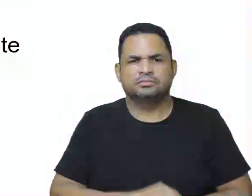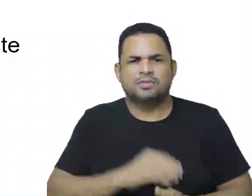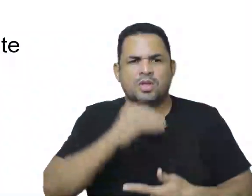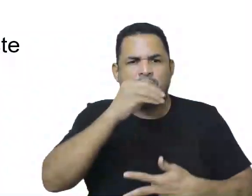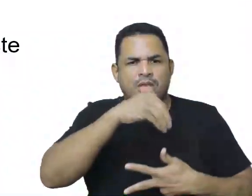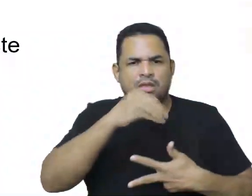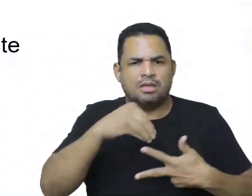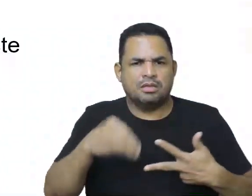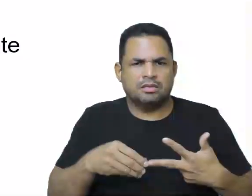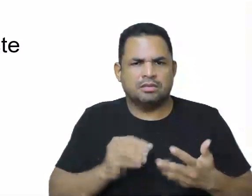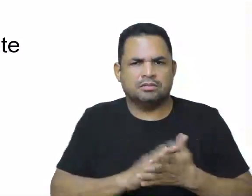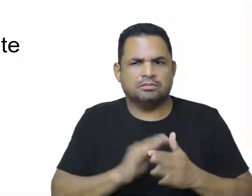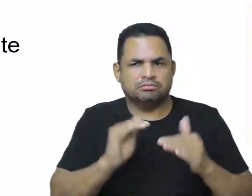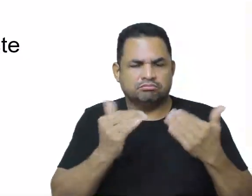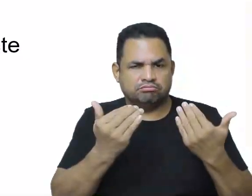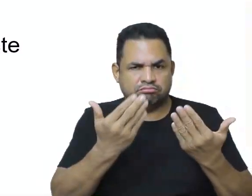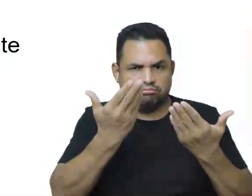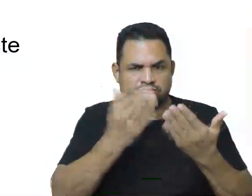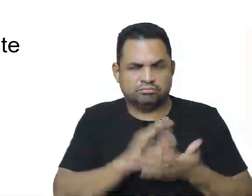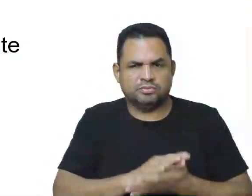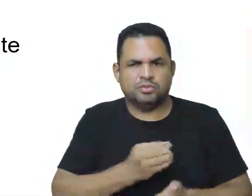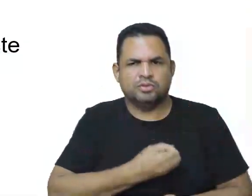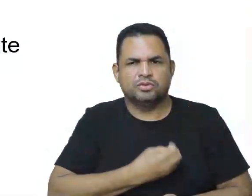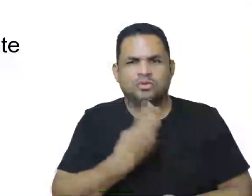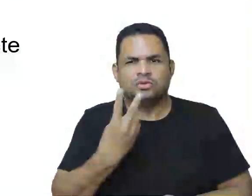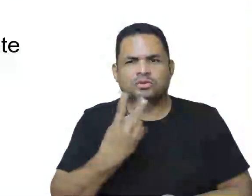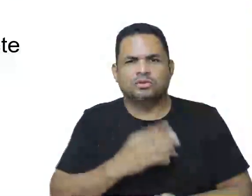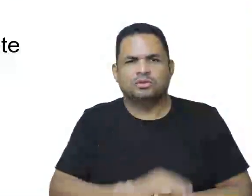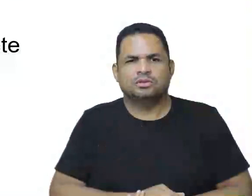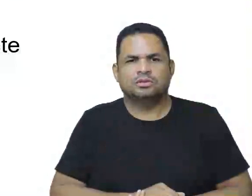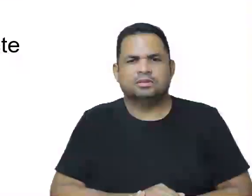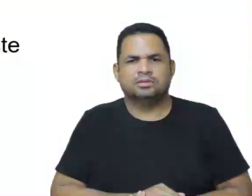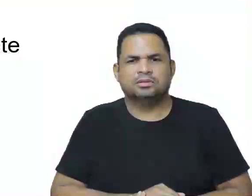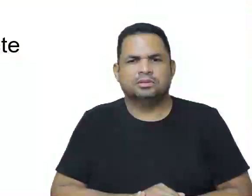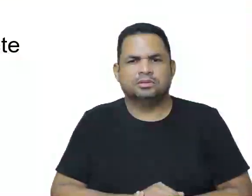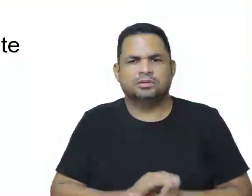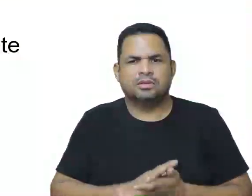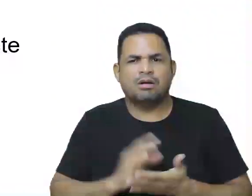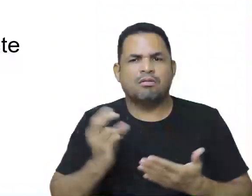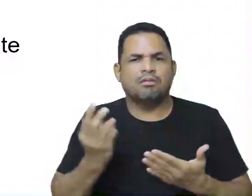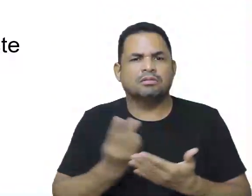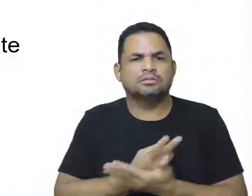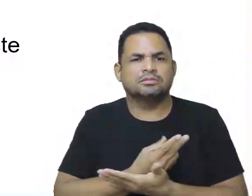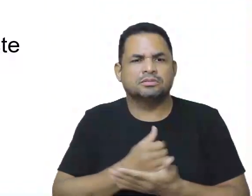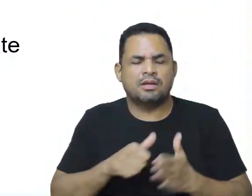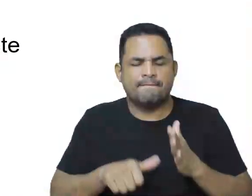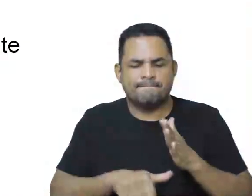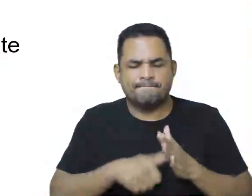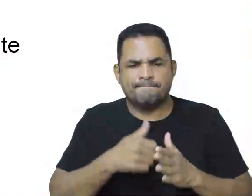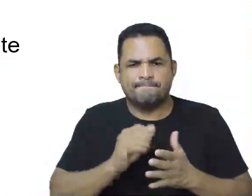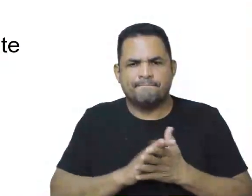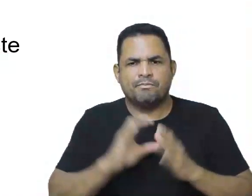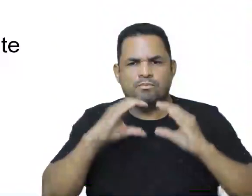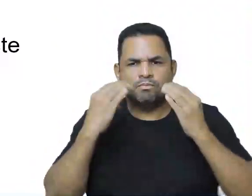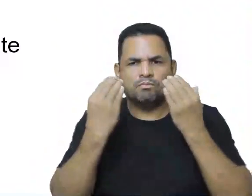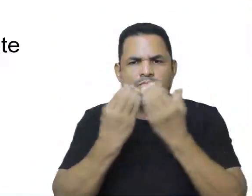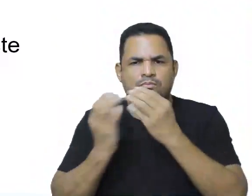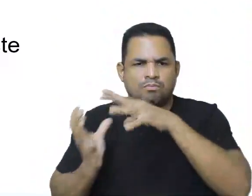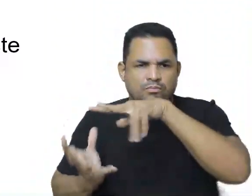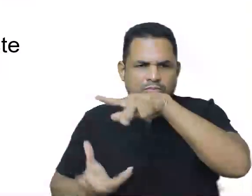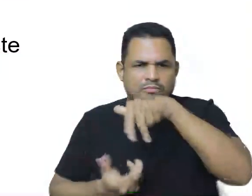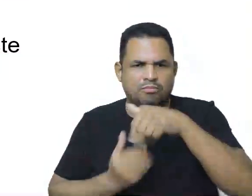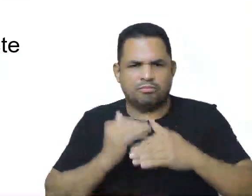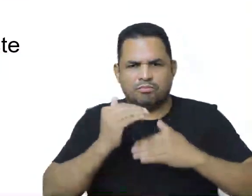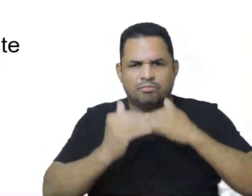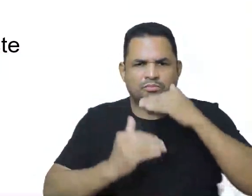Questão do Enem. Se liga aí no Enem, questão 2. A realização da primeira Conferência Mundial